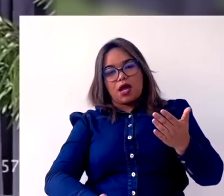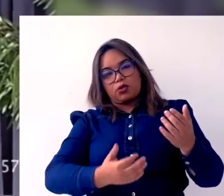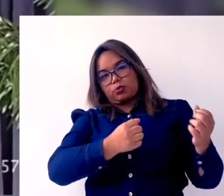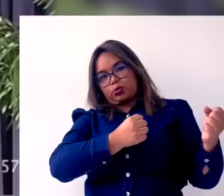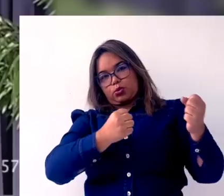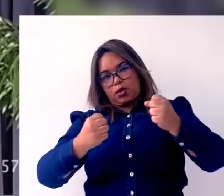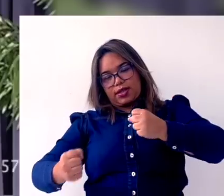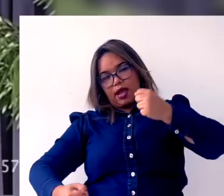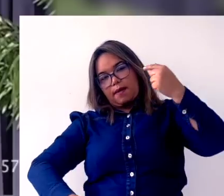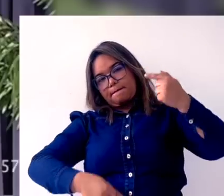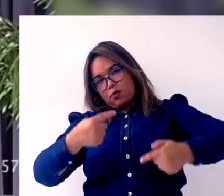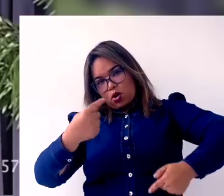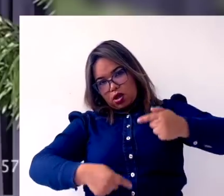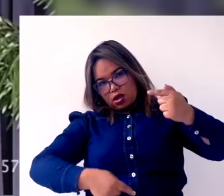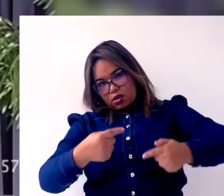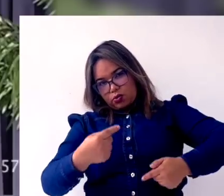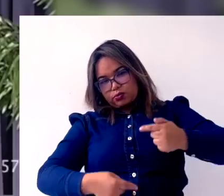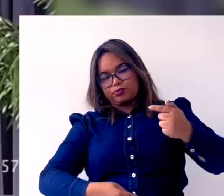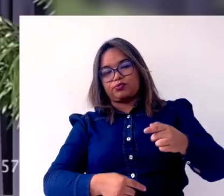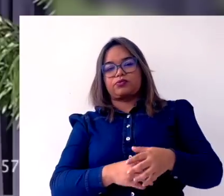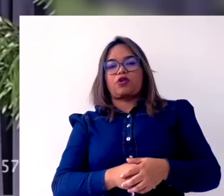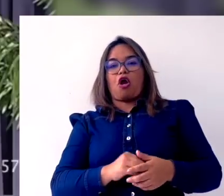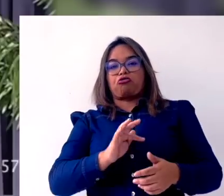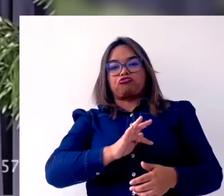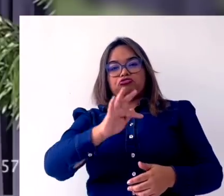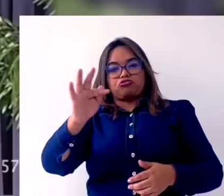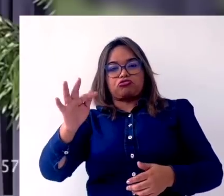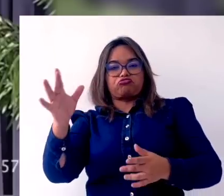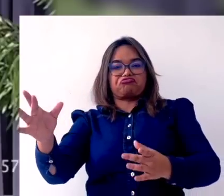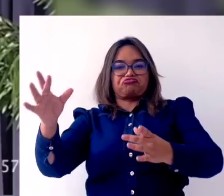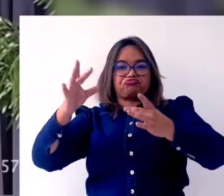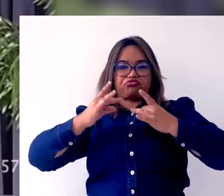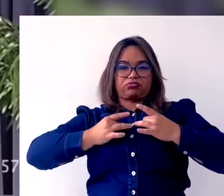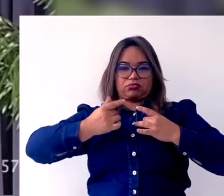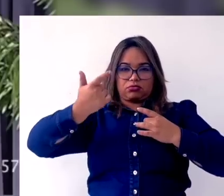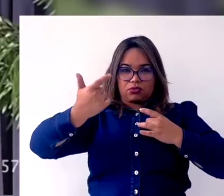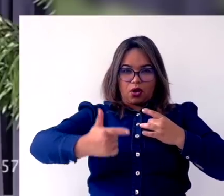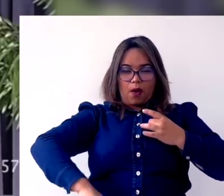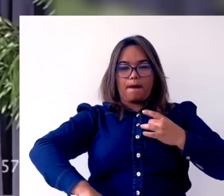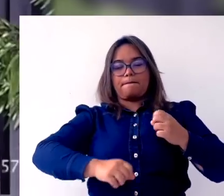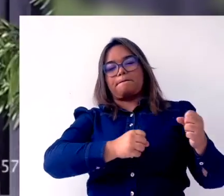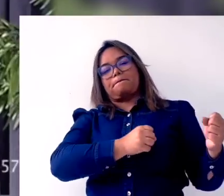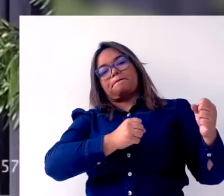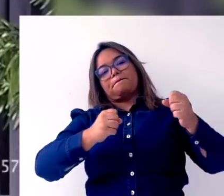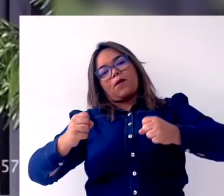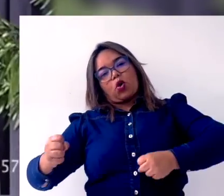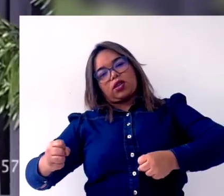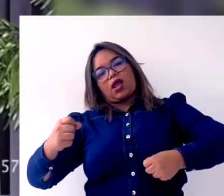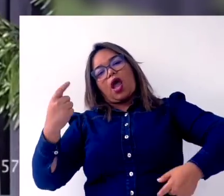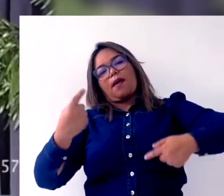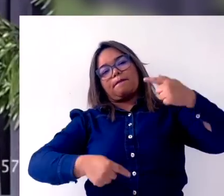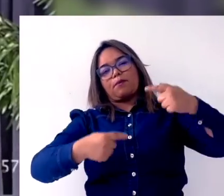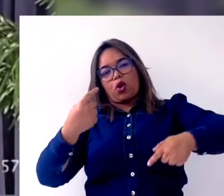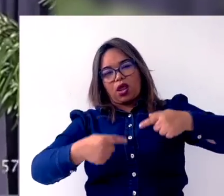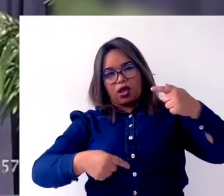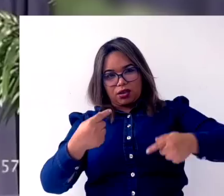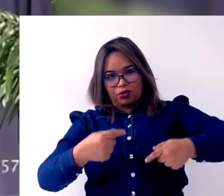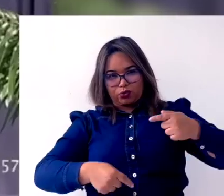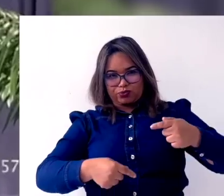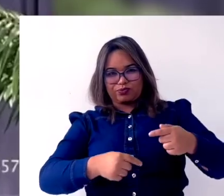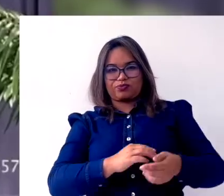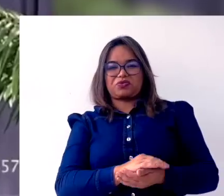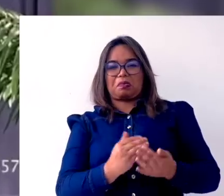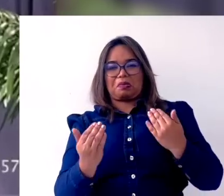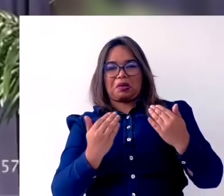poder político. E então ela vai receber de volta o poder político, e assim ocorre uma ressurreição. Ressurreição da